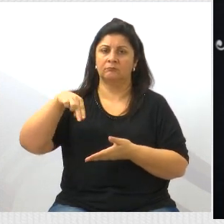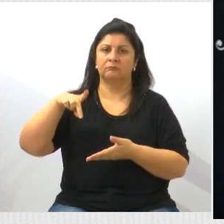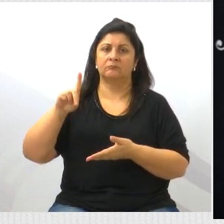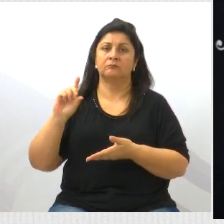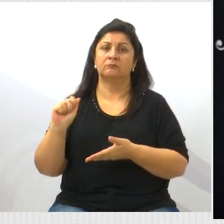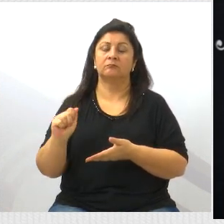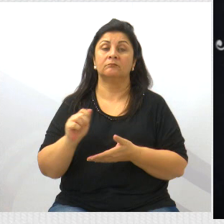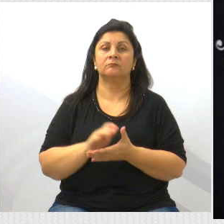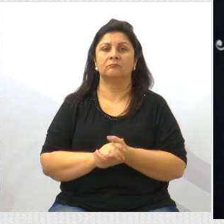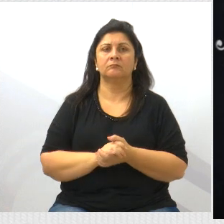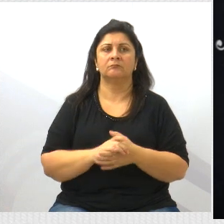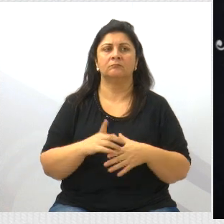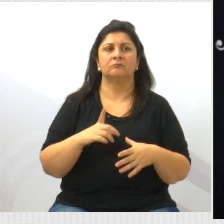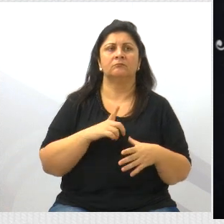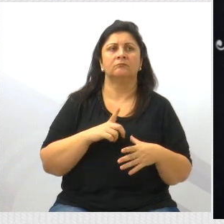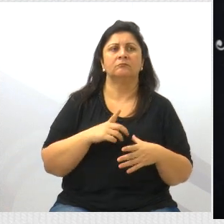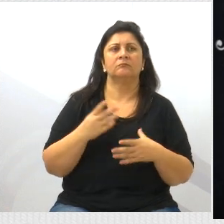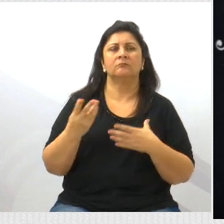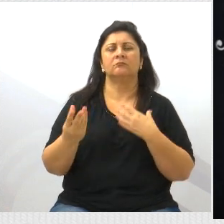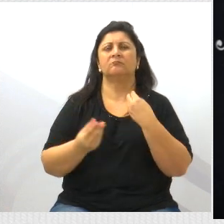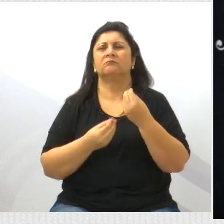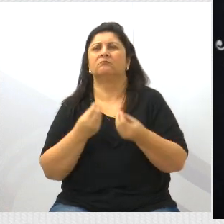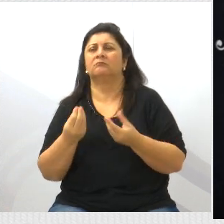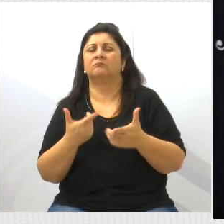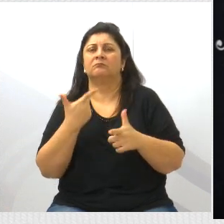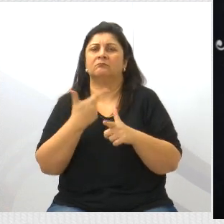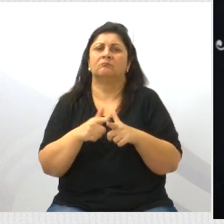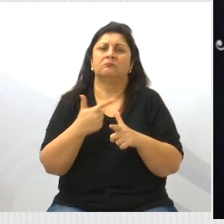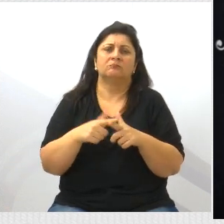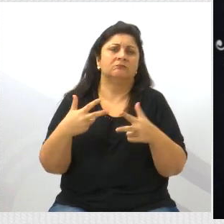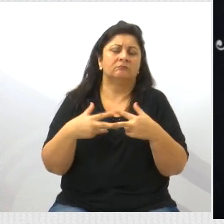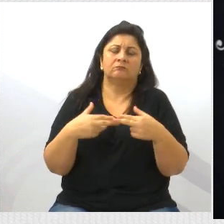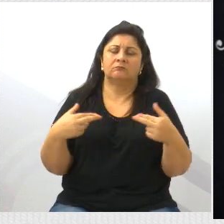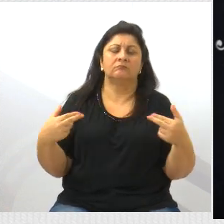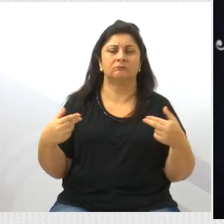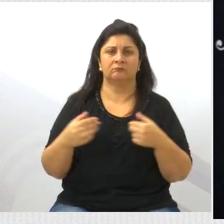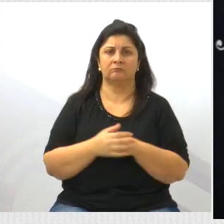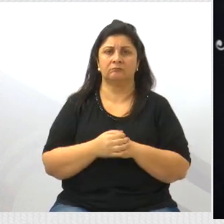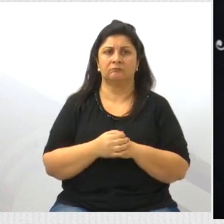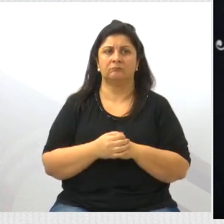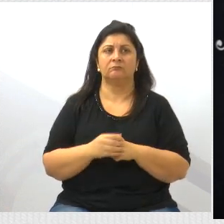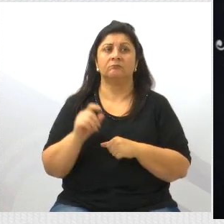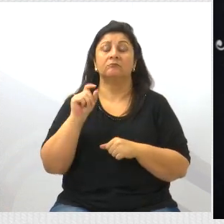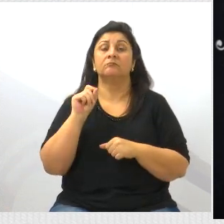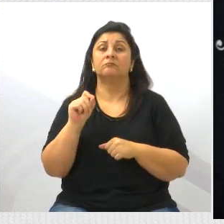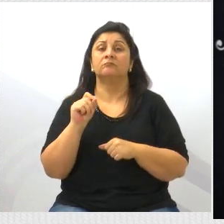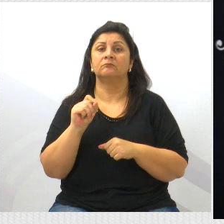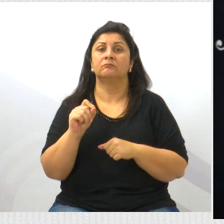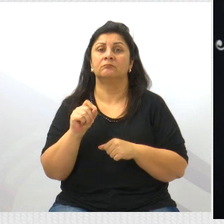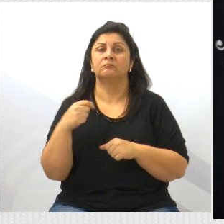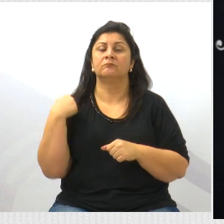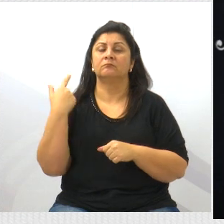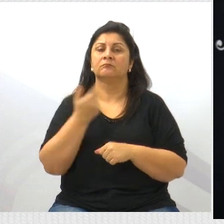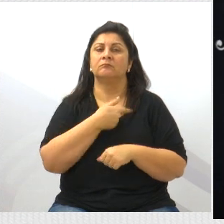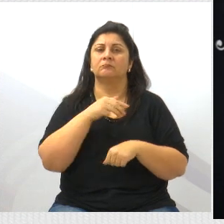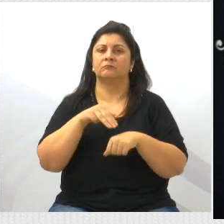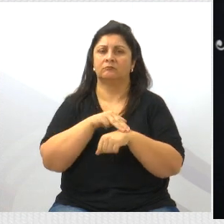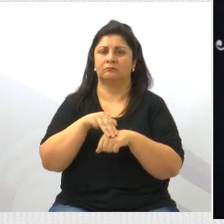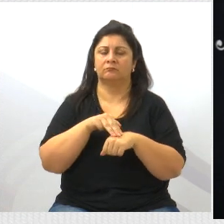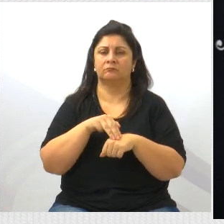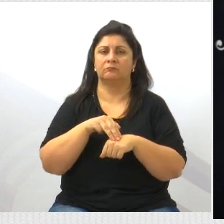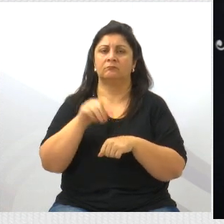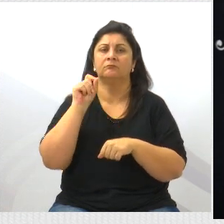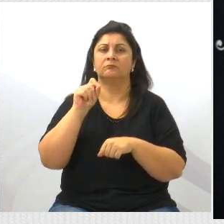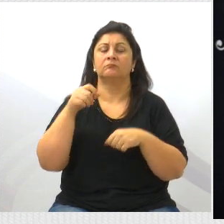de determinado pleito, problema, que a gente vai discutir. A